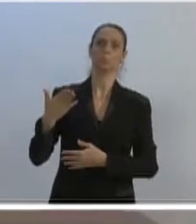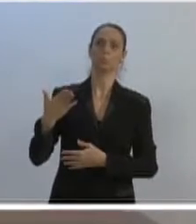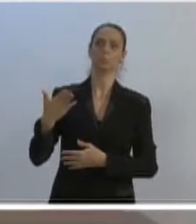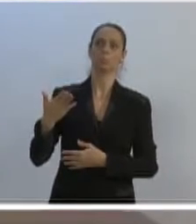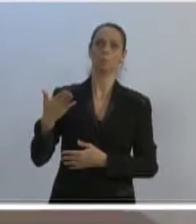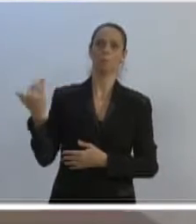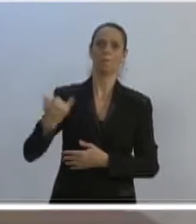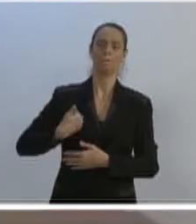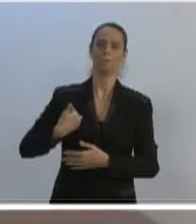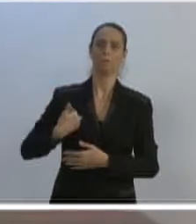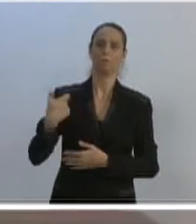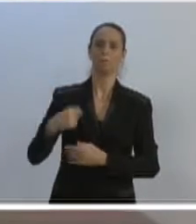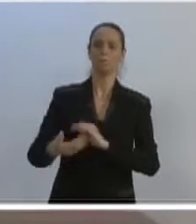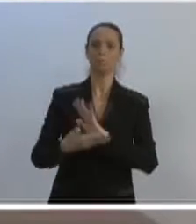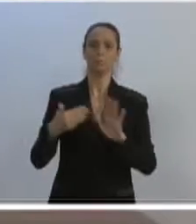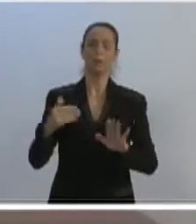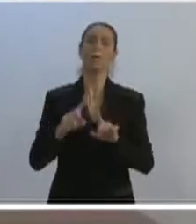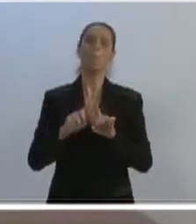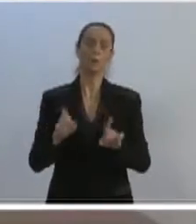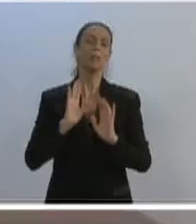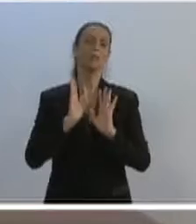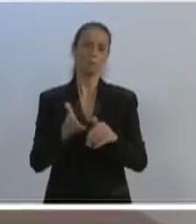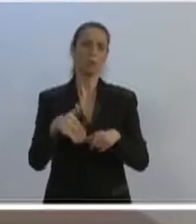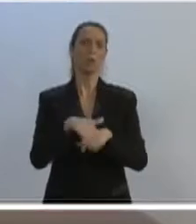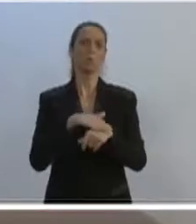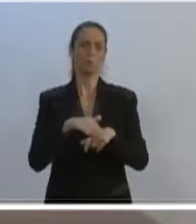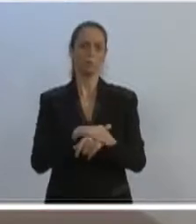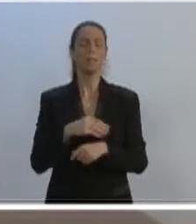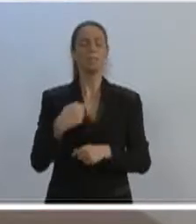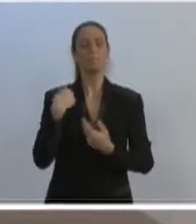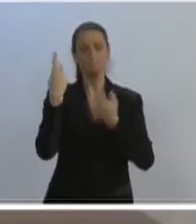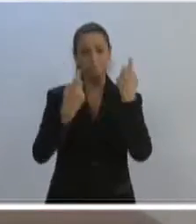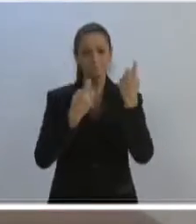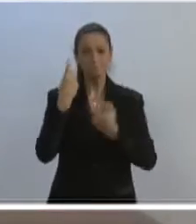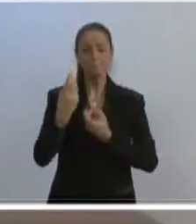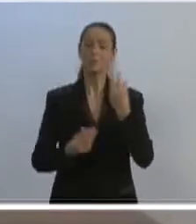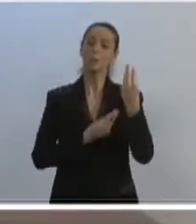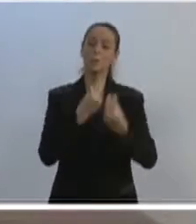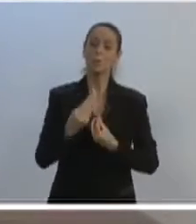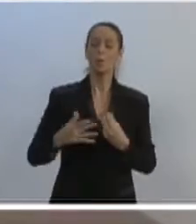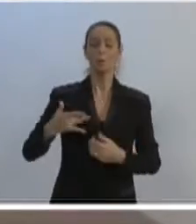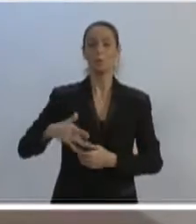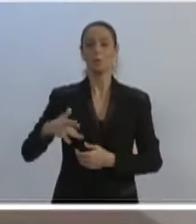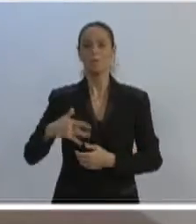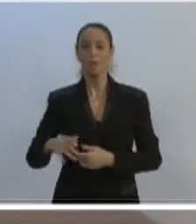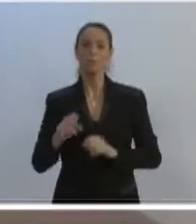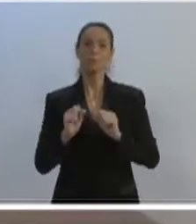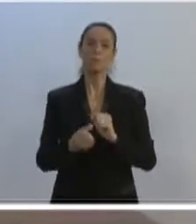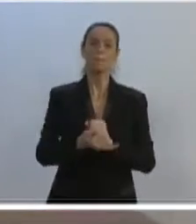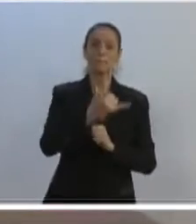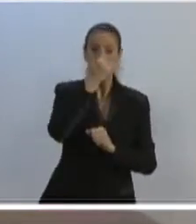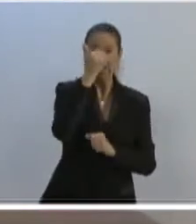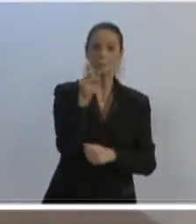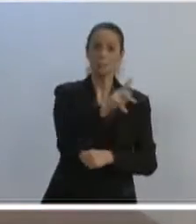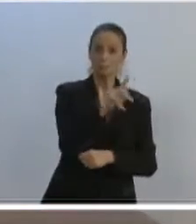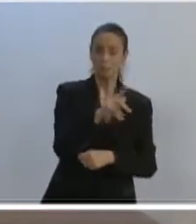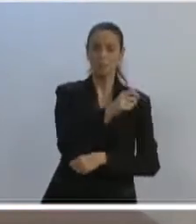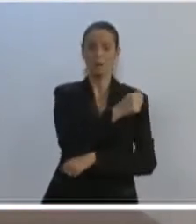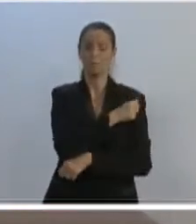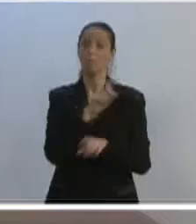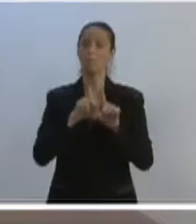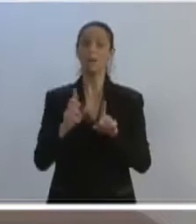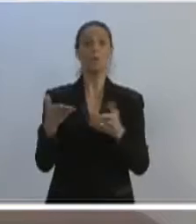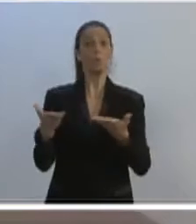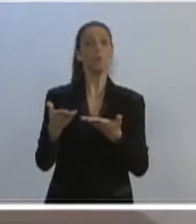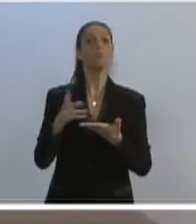existe. E a nossa preocupação é que os alunos ou professores tivessem alguma penalidade. Não terão. Eles irão para uma escola melhor,